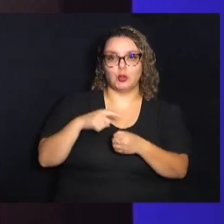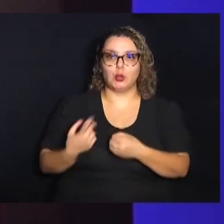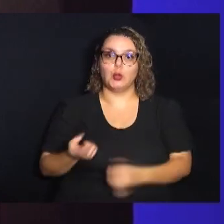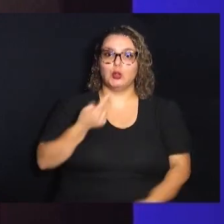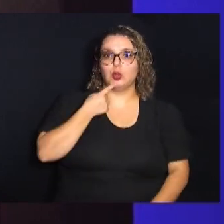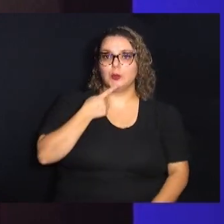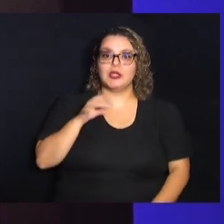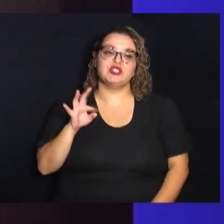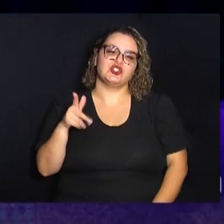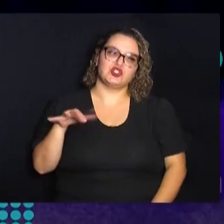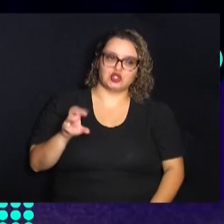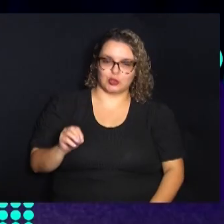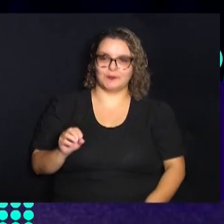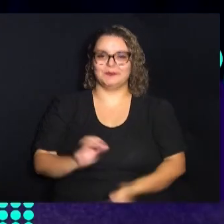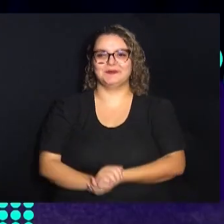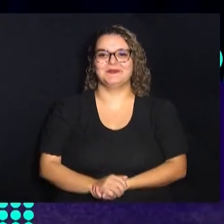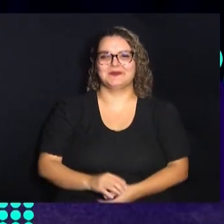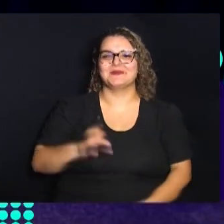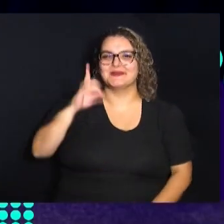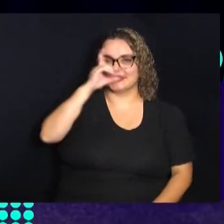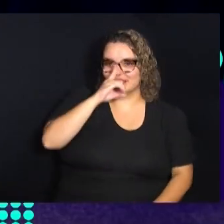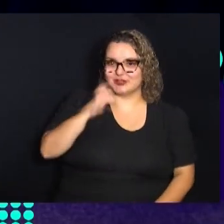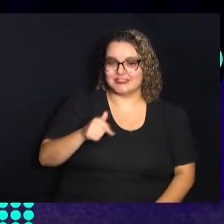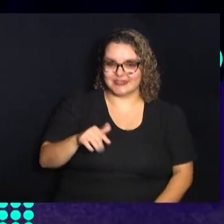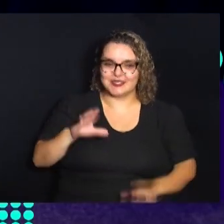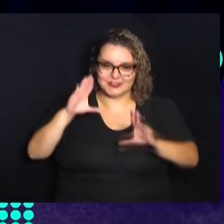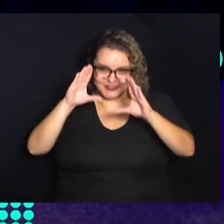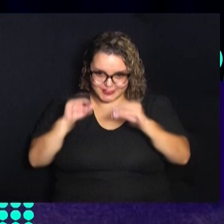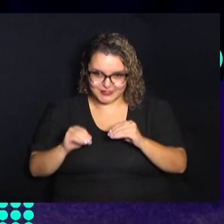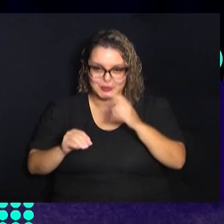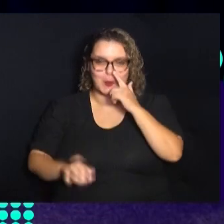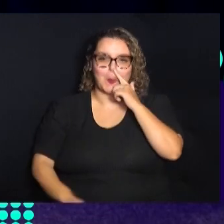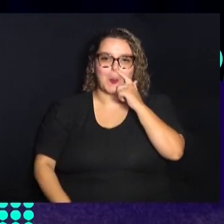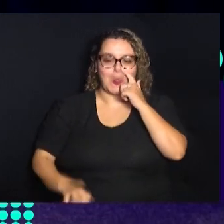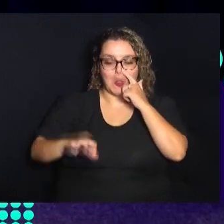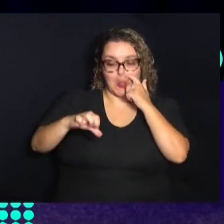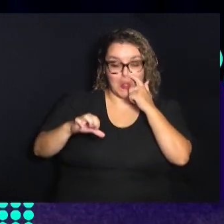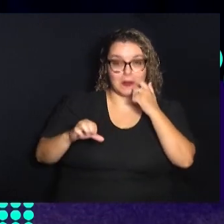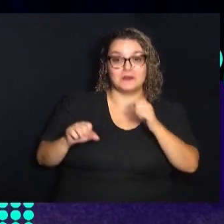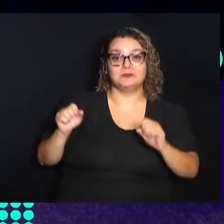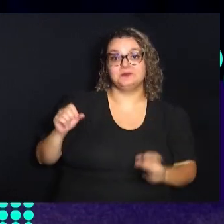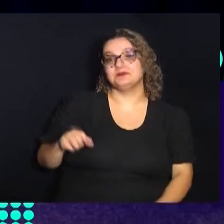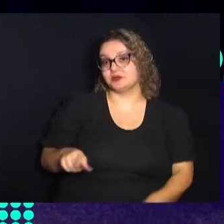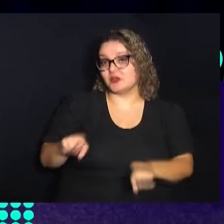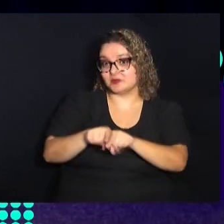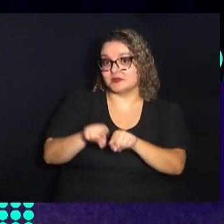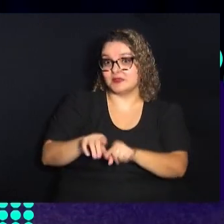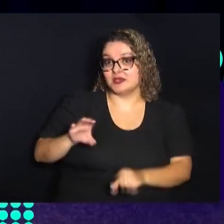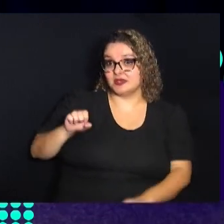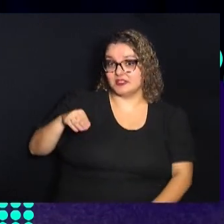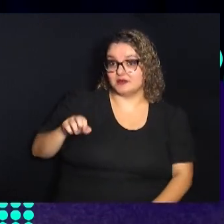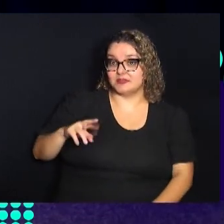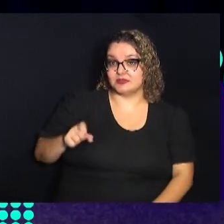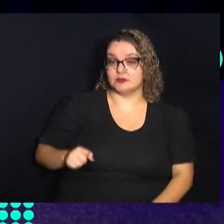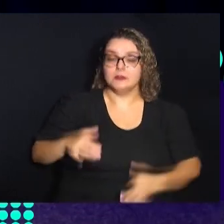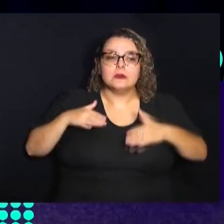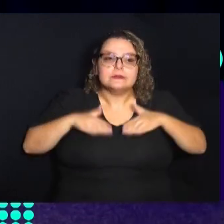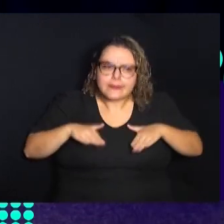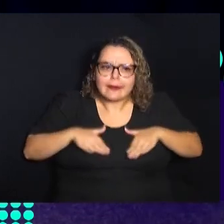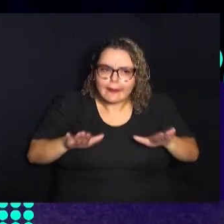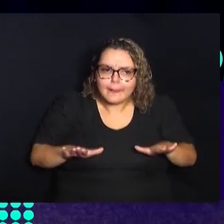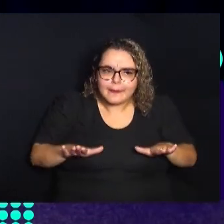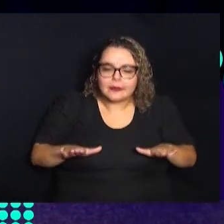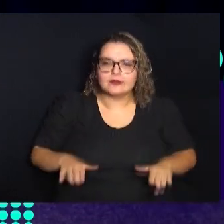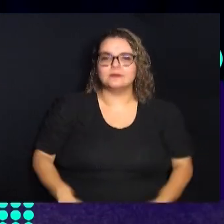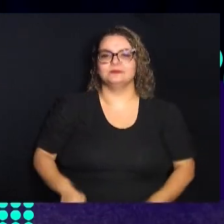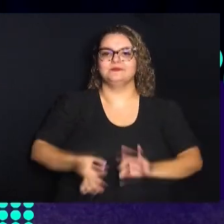pode me chamar de Tinho. Domingo, às 7 horas da noite e às 9 horas, tem Emerson Ceará, Se